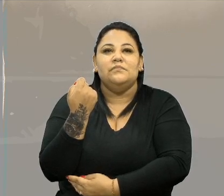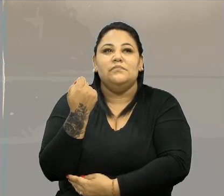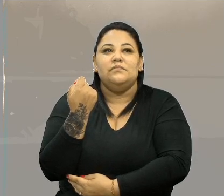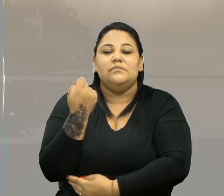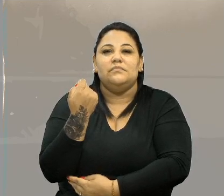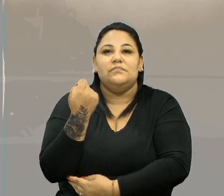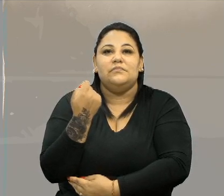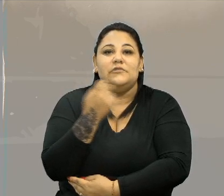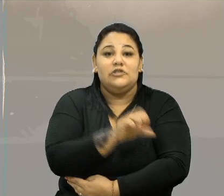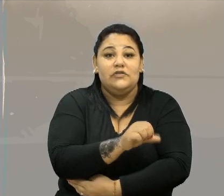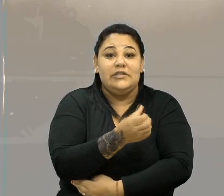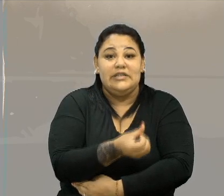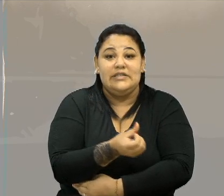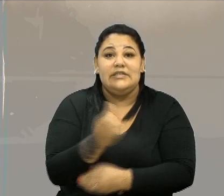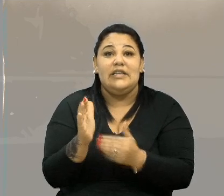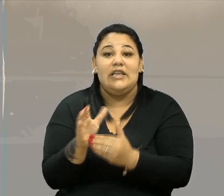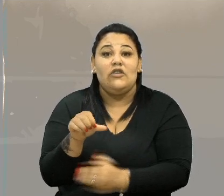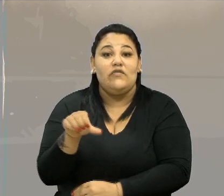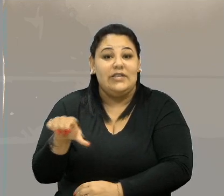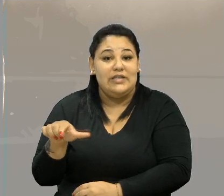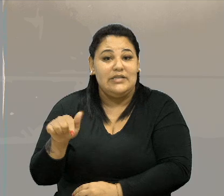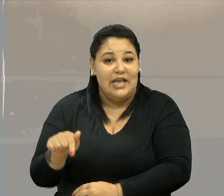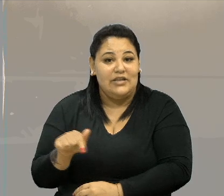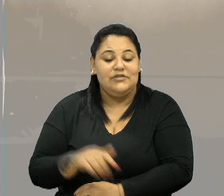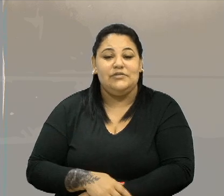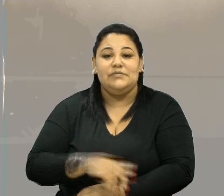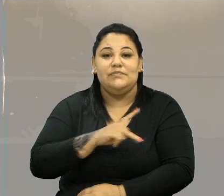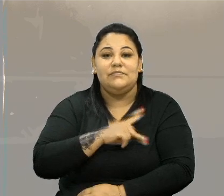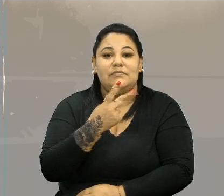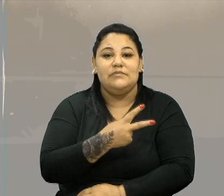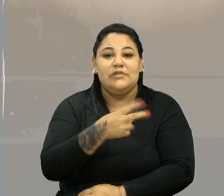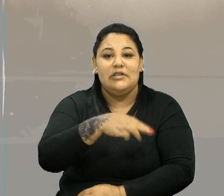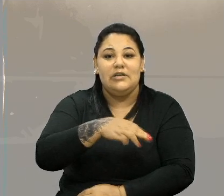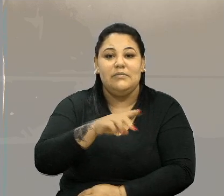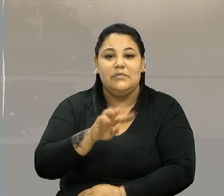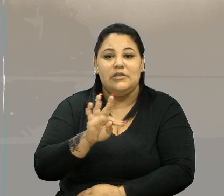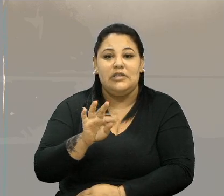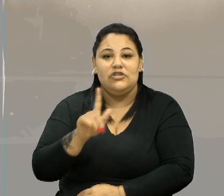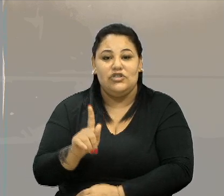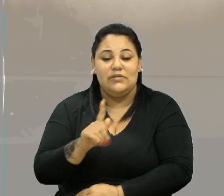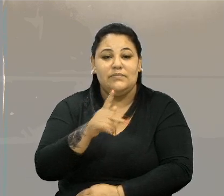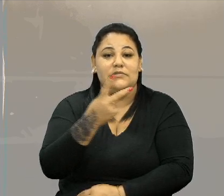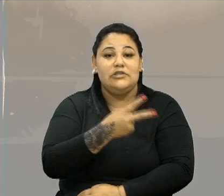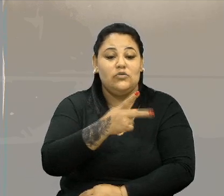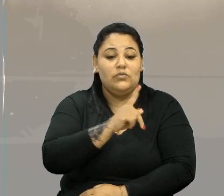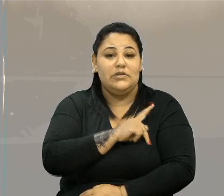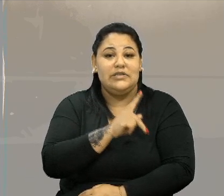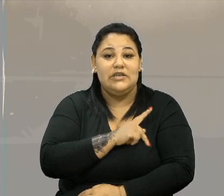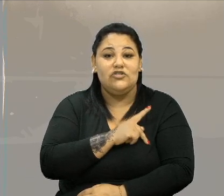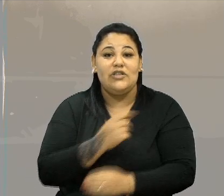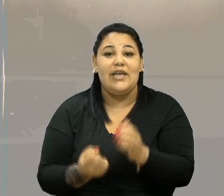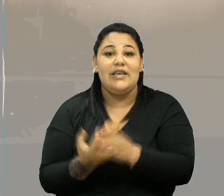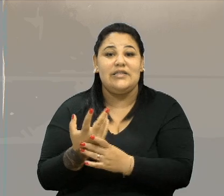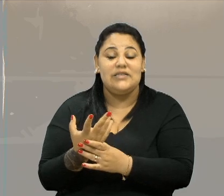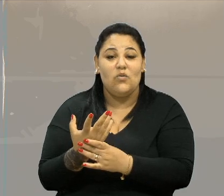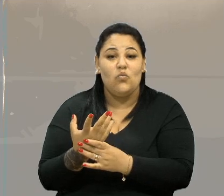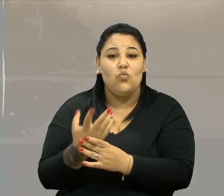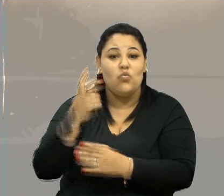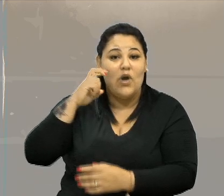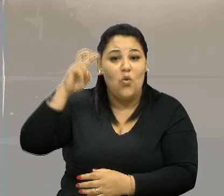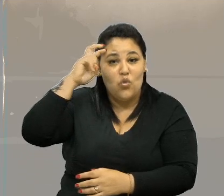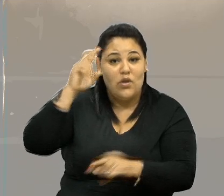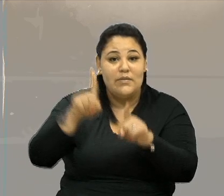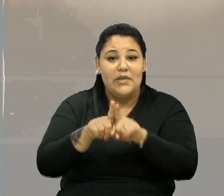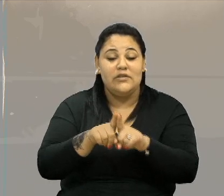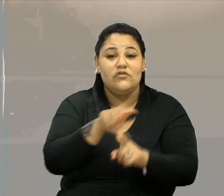de 96 a 97, vice-presidente do MTG e vice-presidente da Fundação Cultural Gaúcha, de 99 a